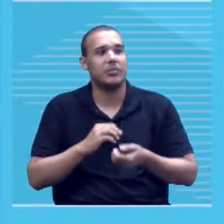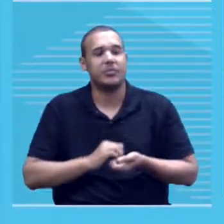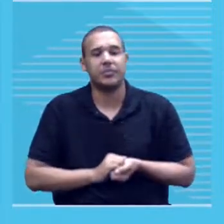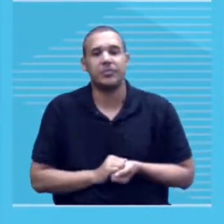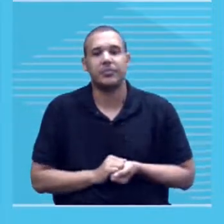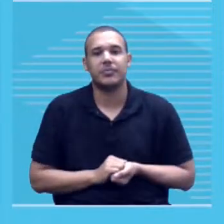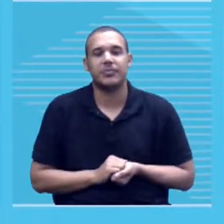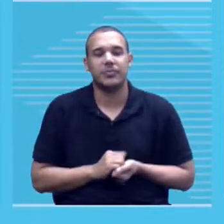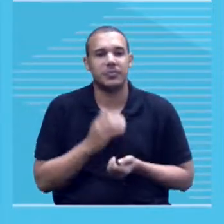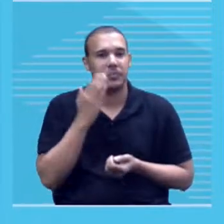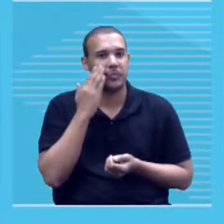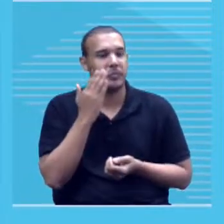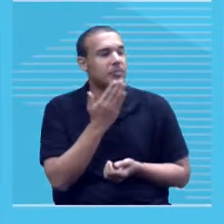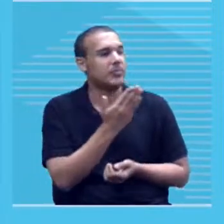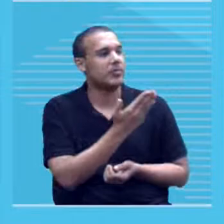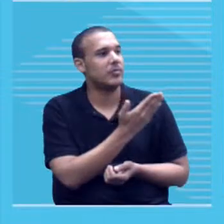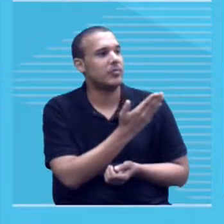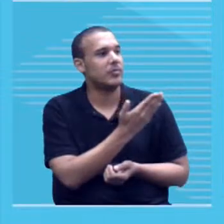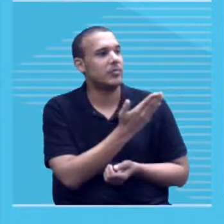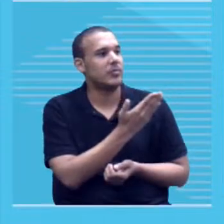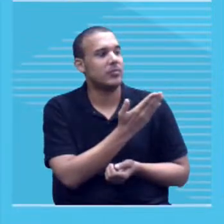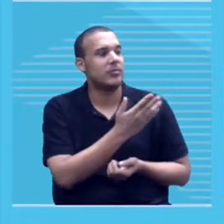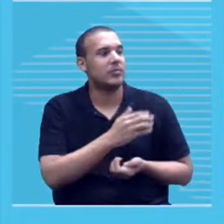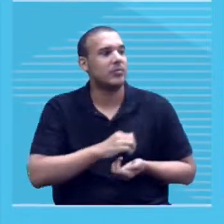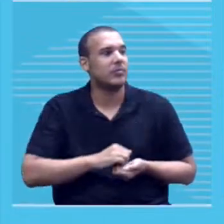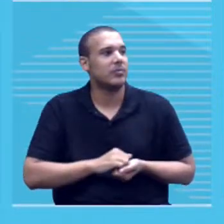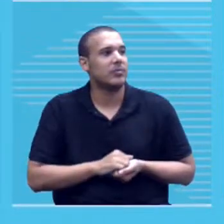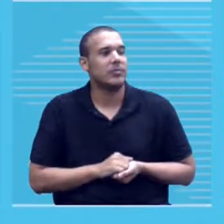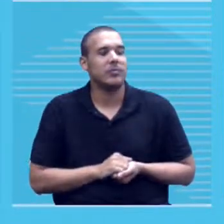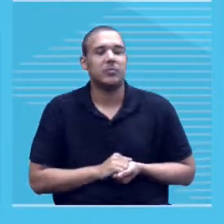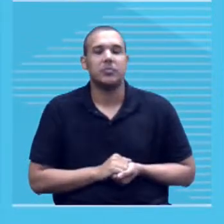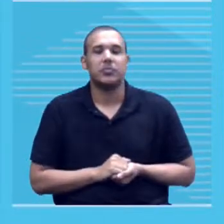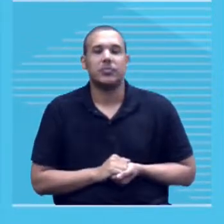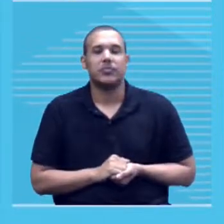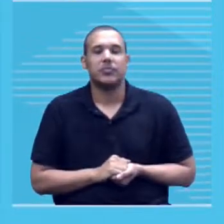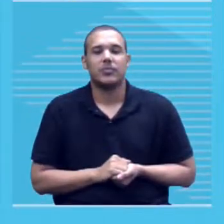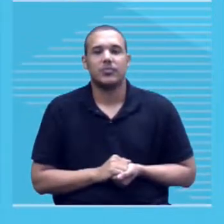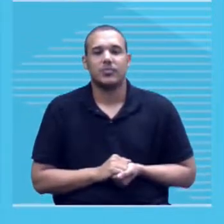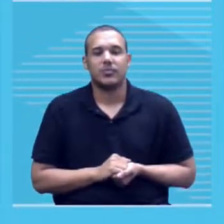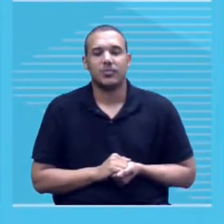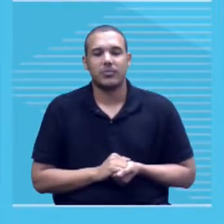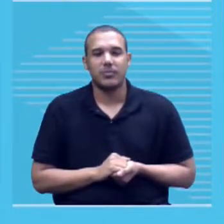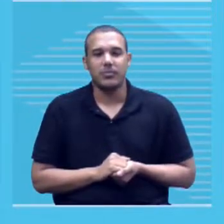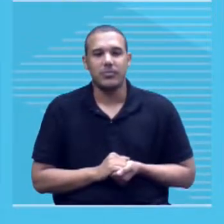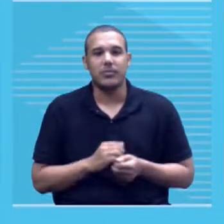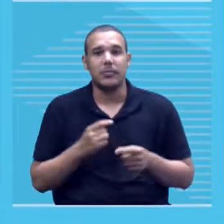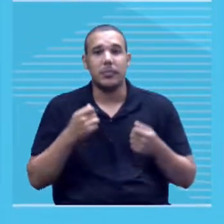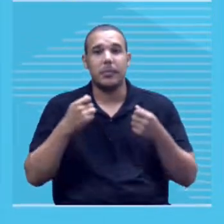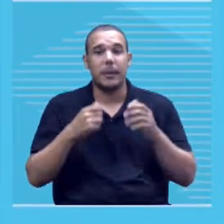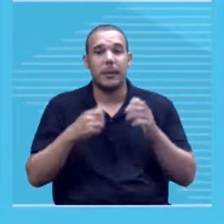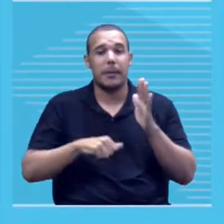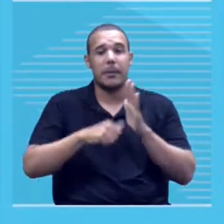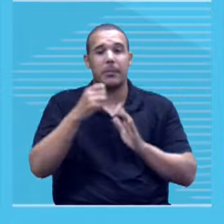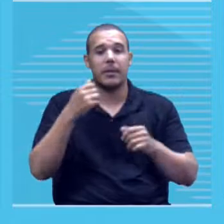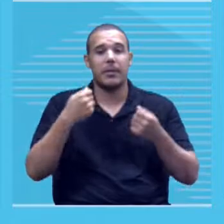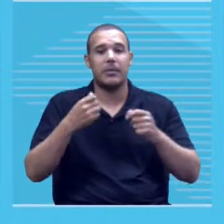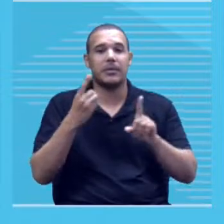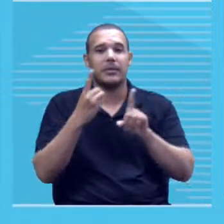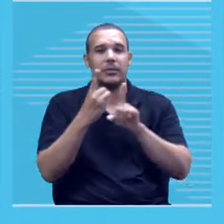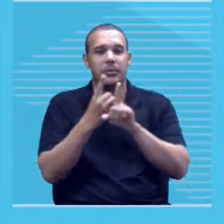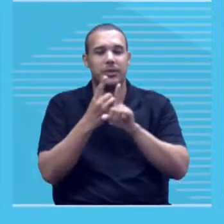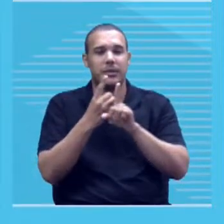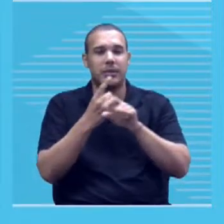tem? Então, vamos lá. Primeira coisa que a gente tem que descobrir na nossa questão é o tempo de banho